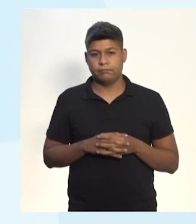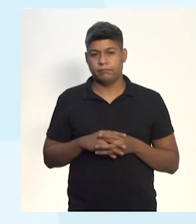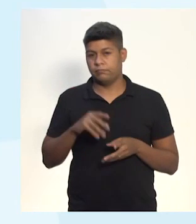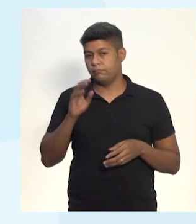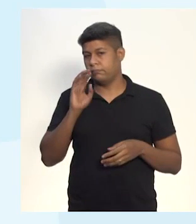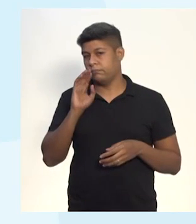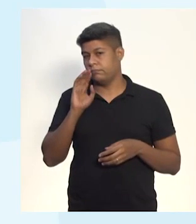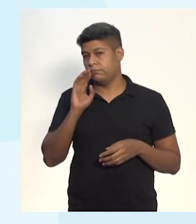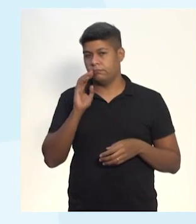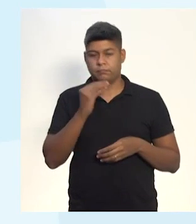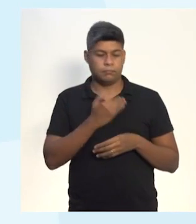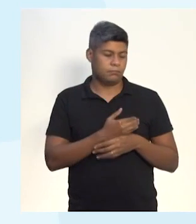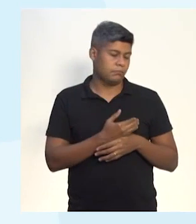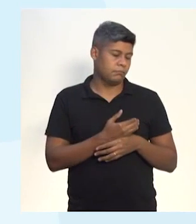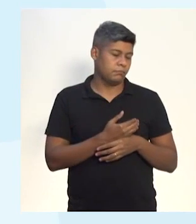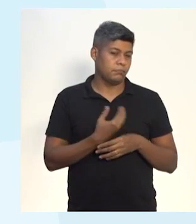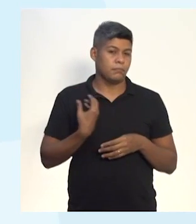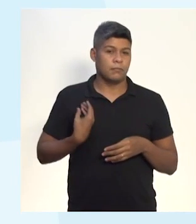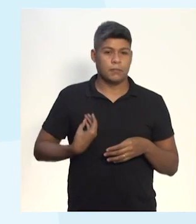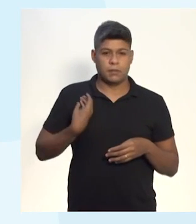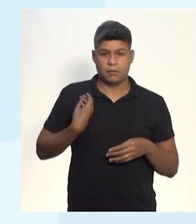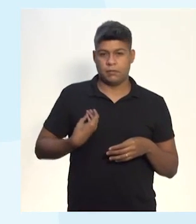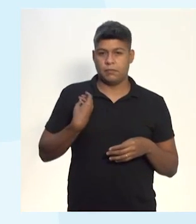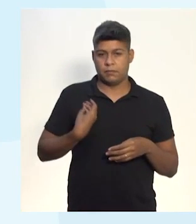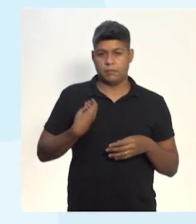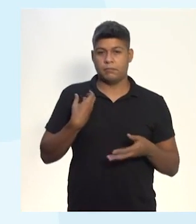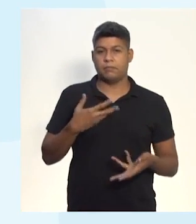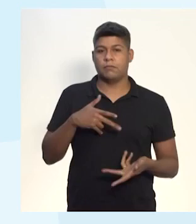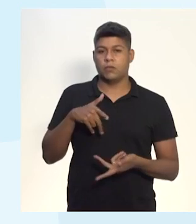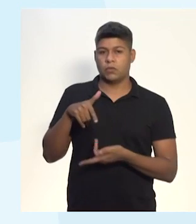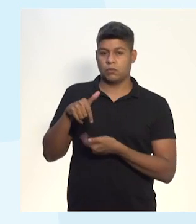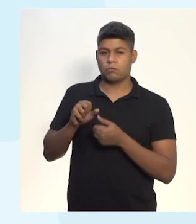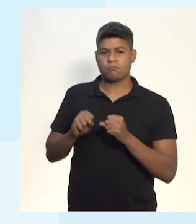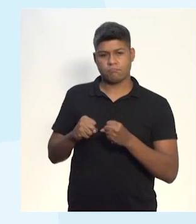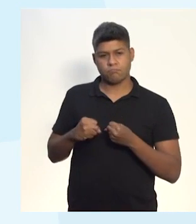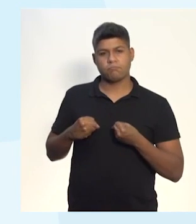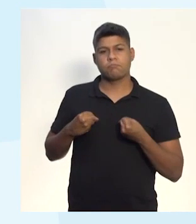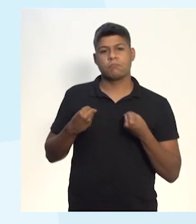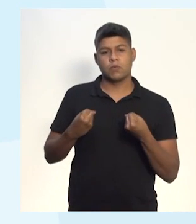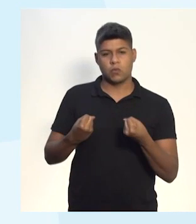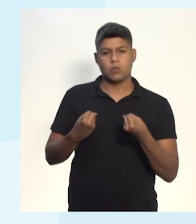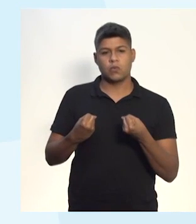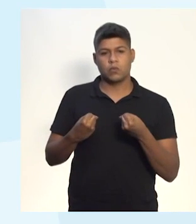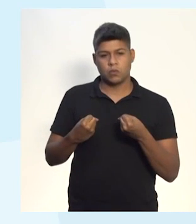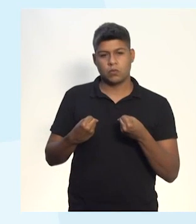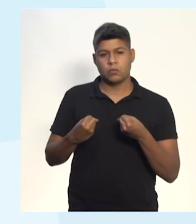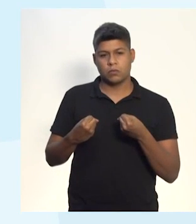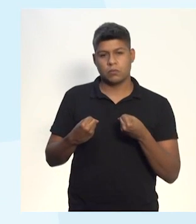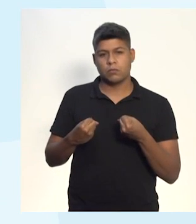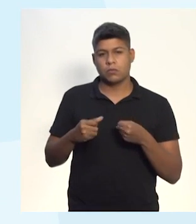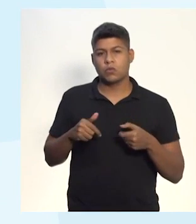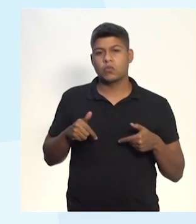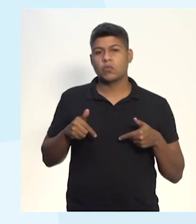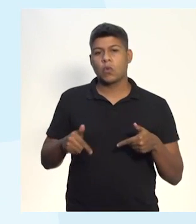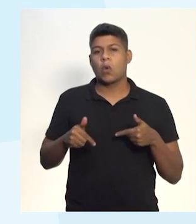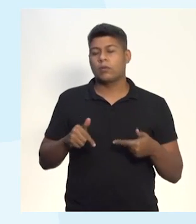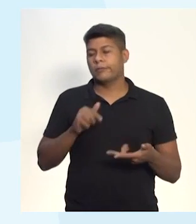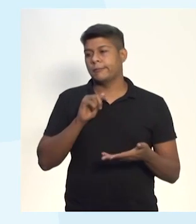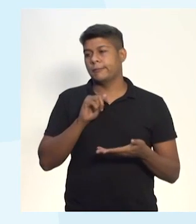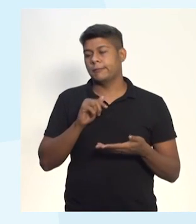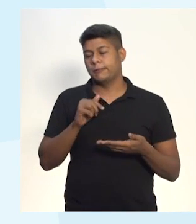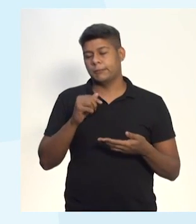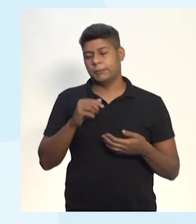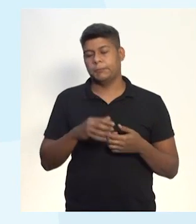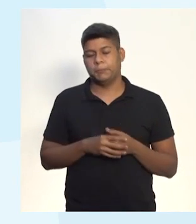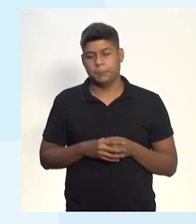Dorme. Viveu na terra em luta contra a sorte. Mal